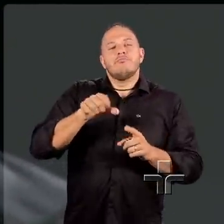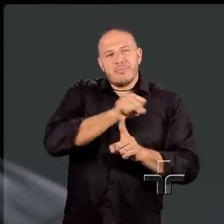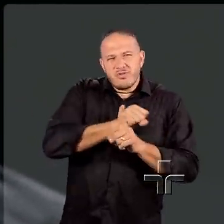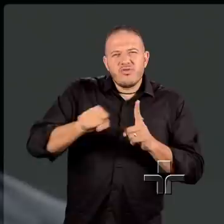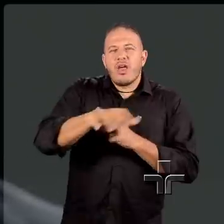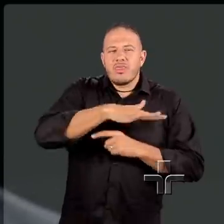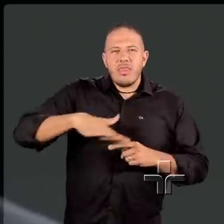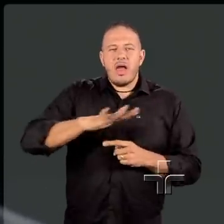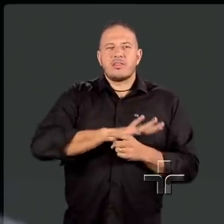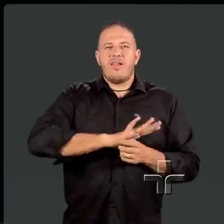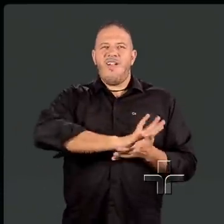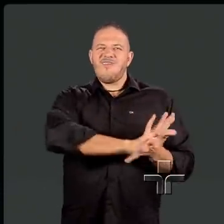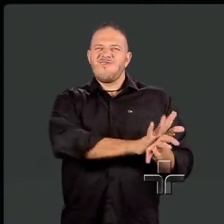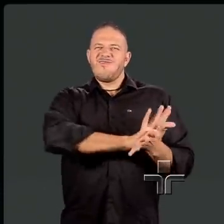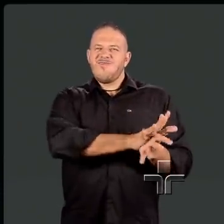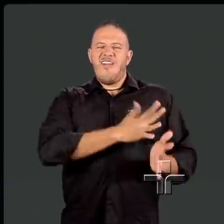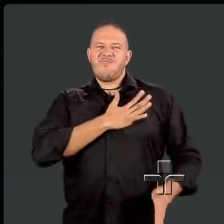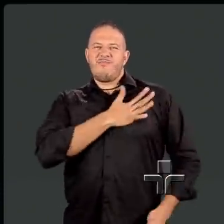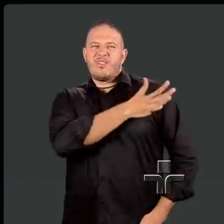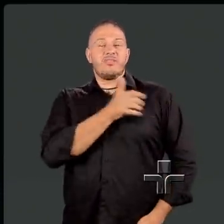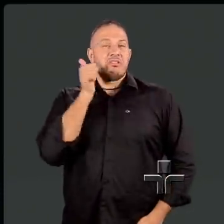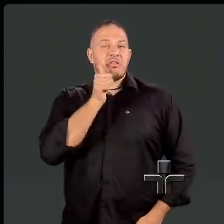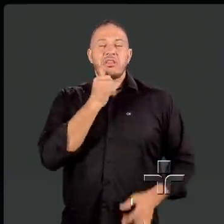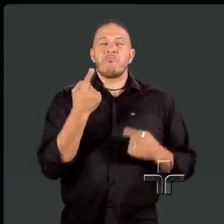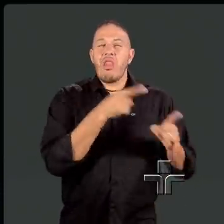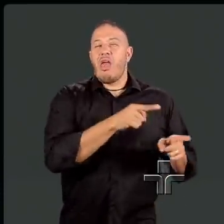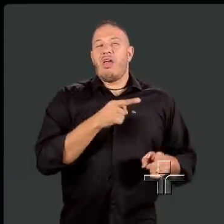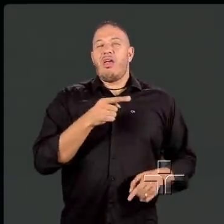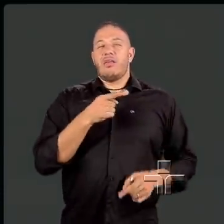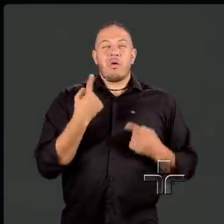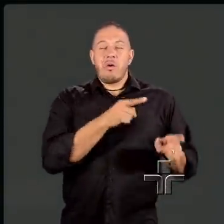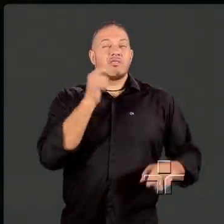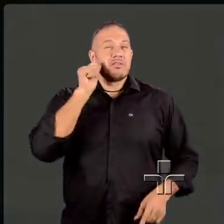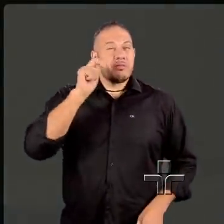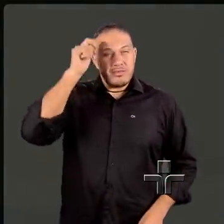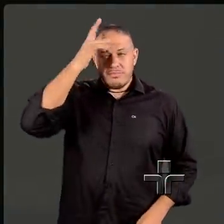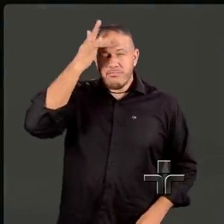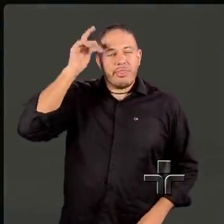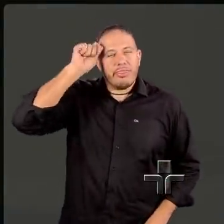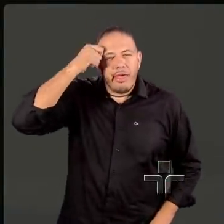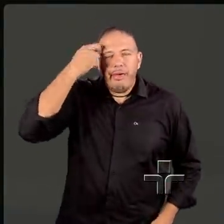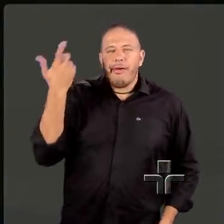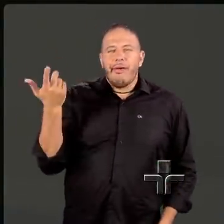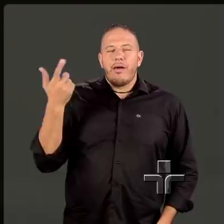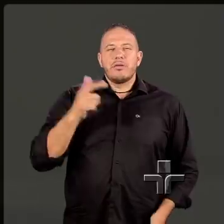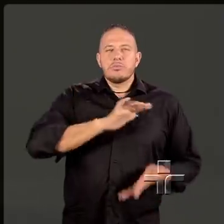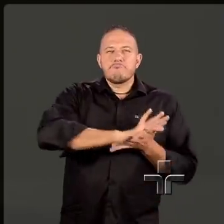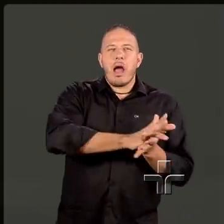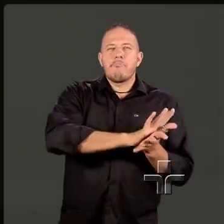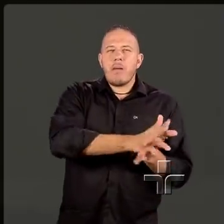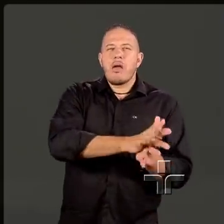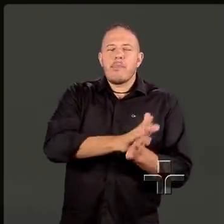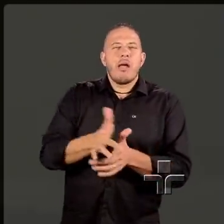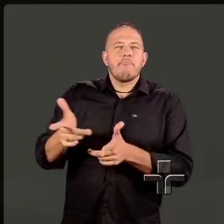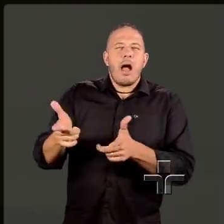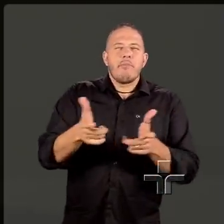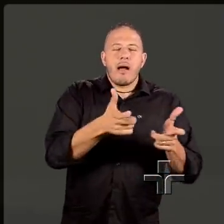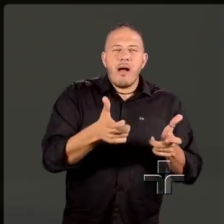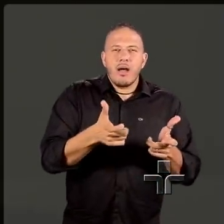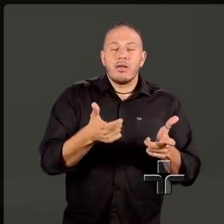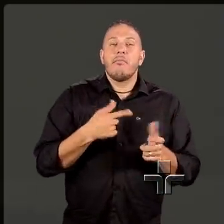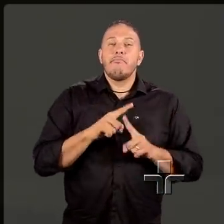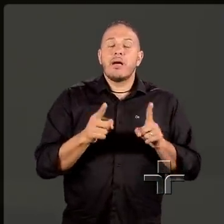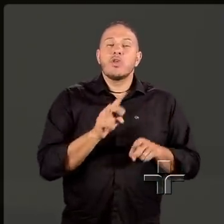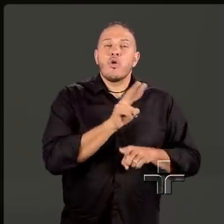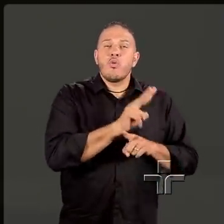discrimina as mulheres, que discrimina os negros, e em que mata-se muito e se cuida pouco